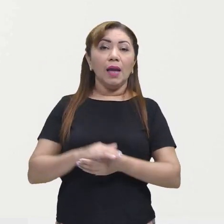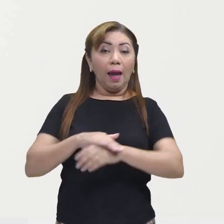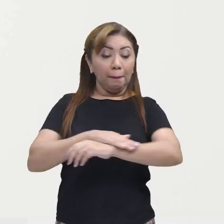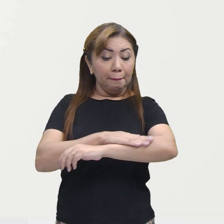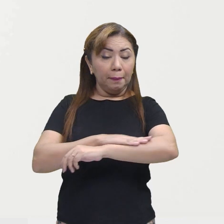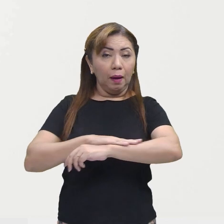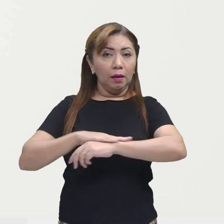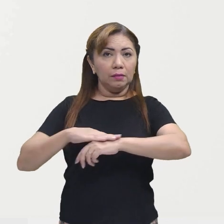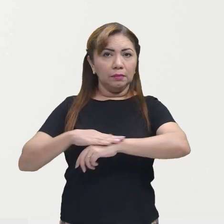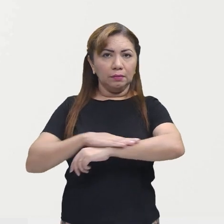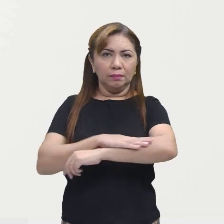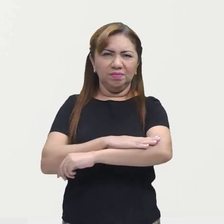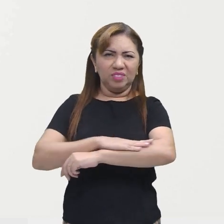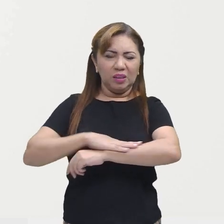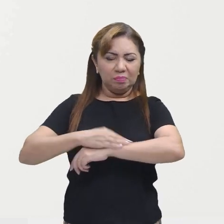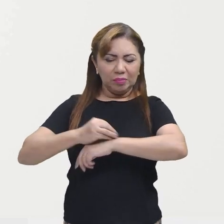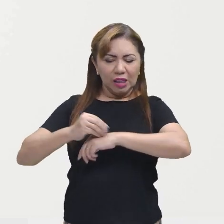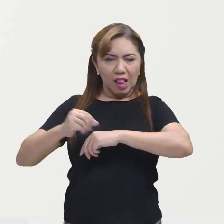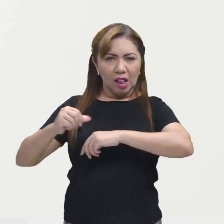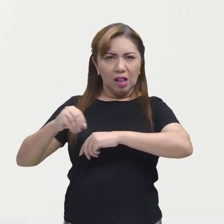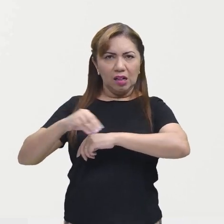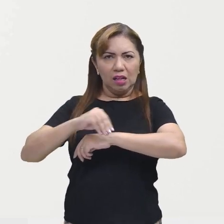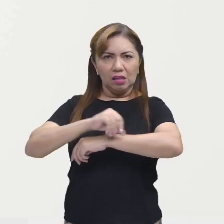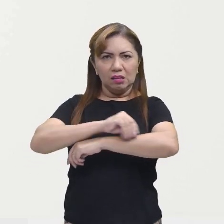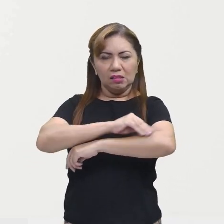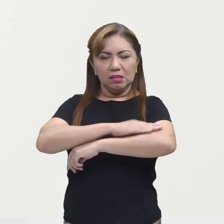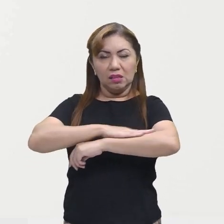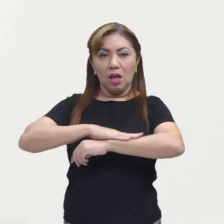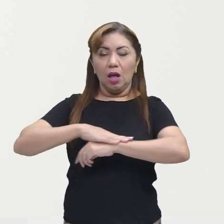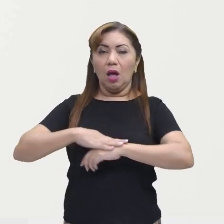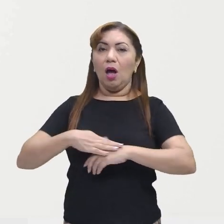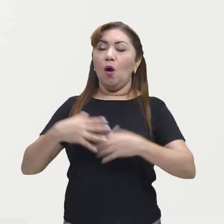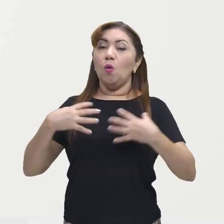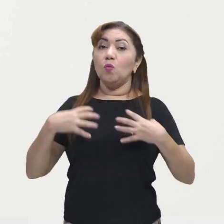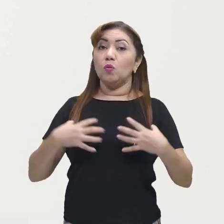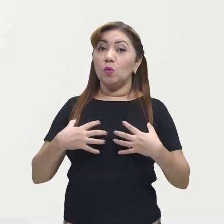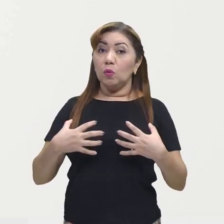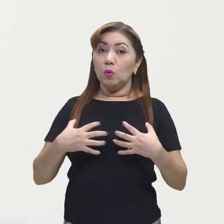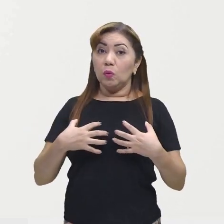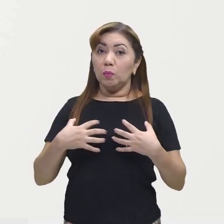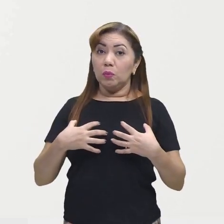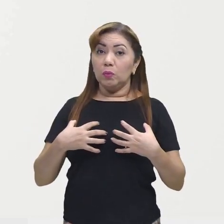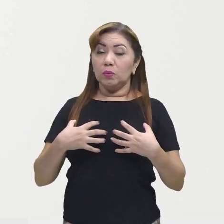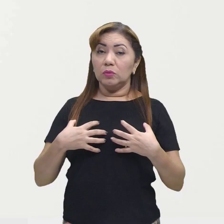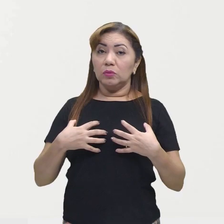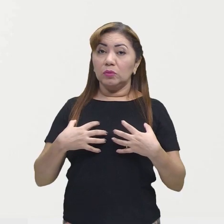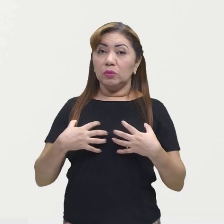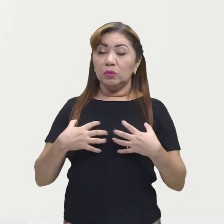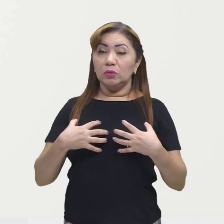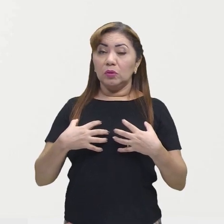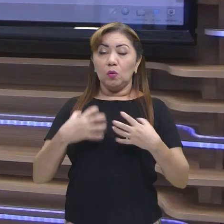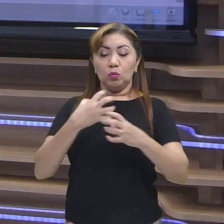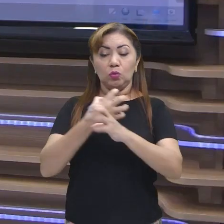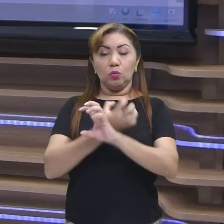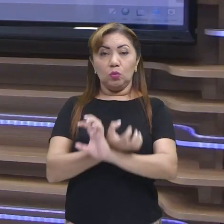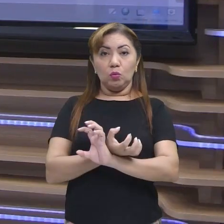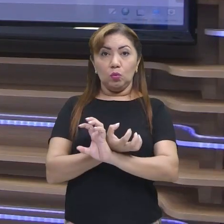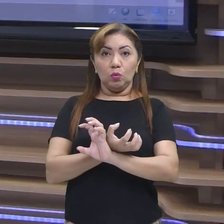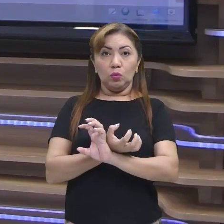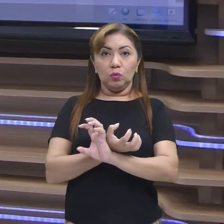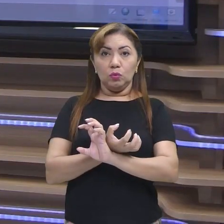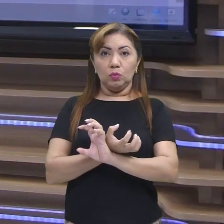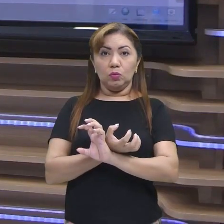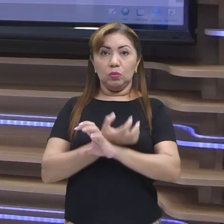mais oleosa. As mudanças no corpo também, os seios e a estrutura do corpo também, os ossos começam a se